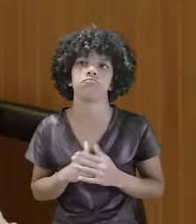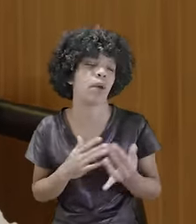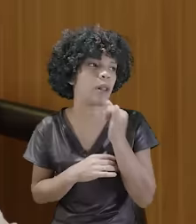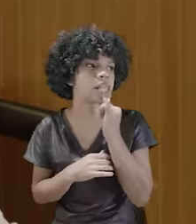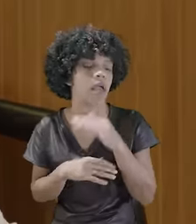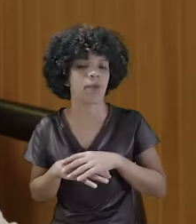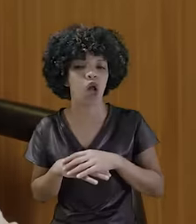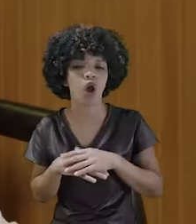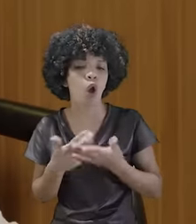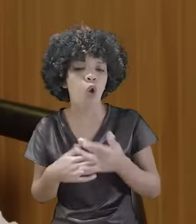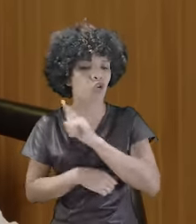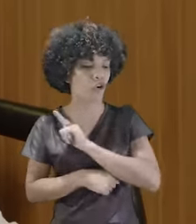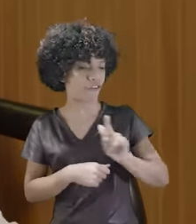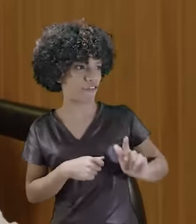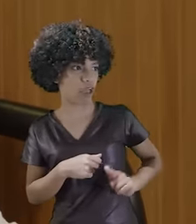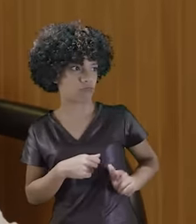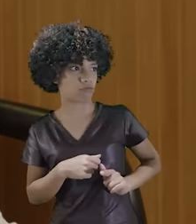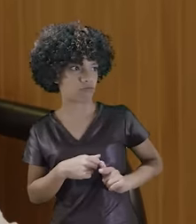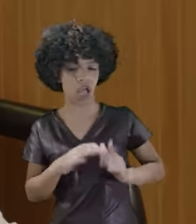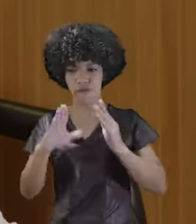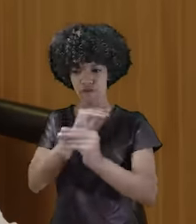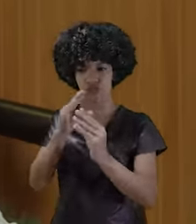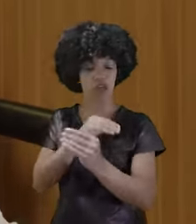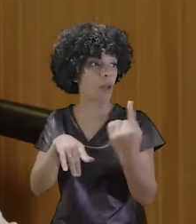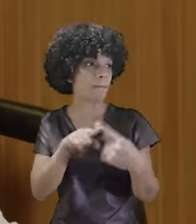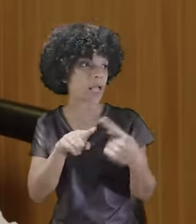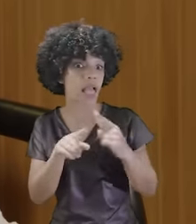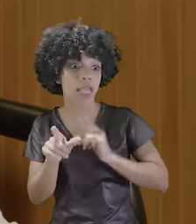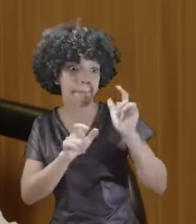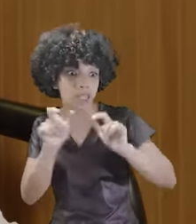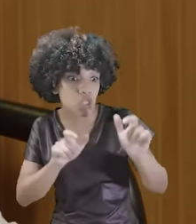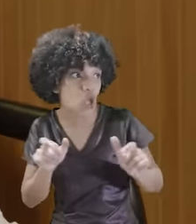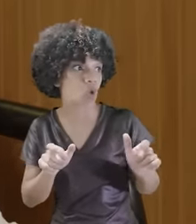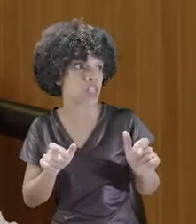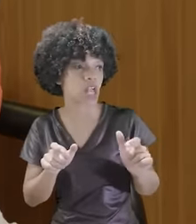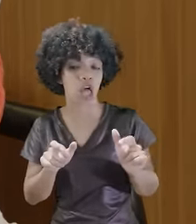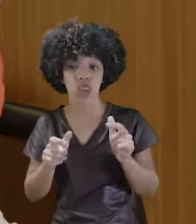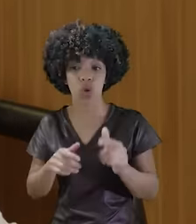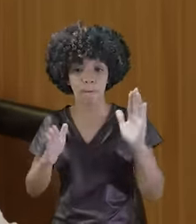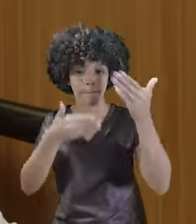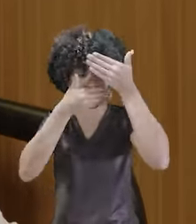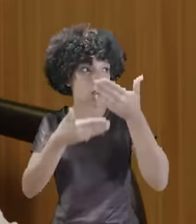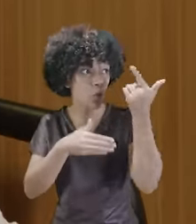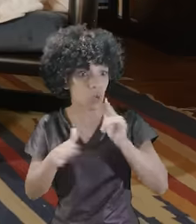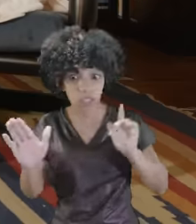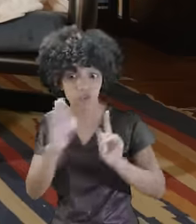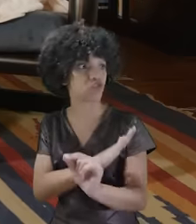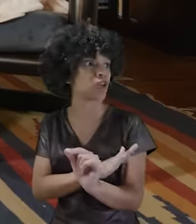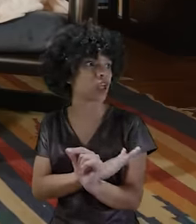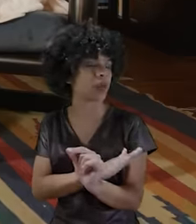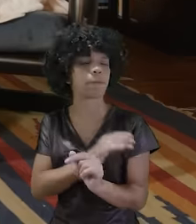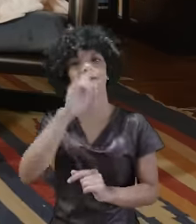tipo ao governo como roupas É sim porque tem muitas pessoas do Estado islâmico consegui fugir para lá